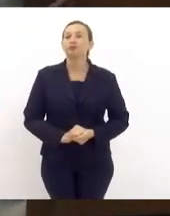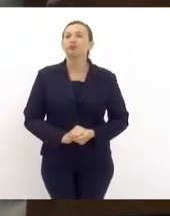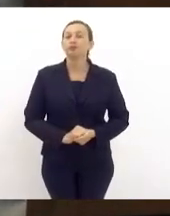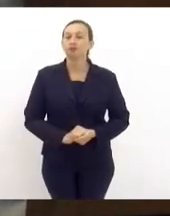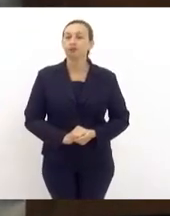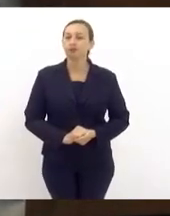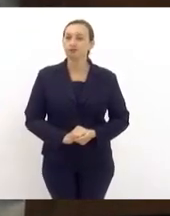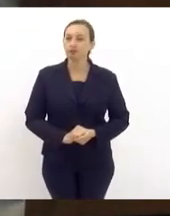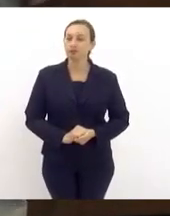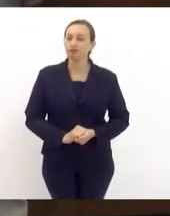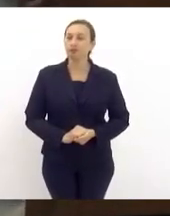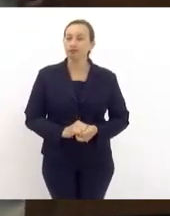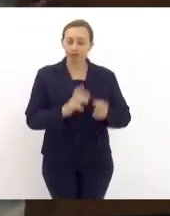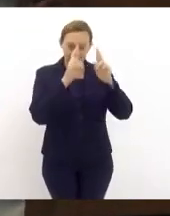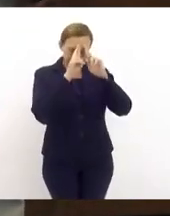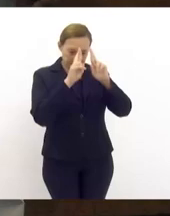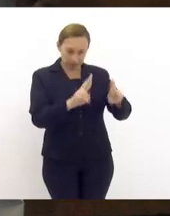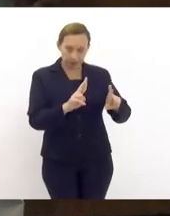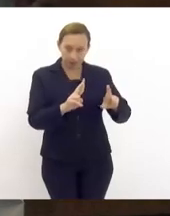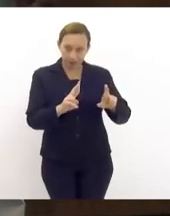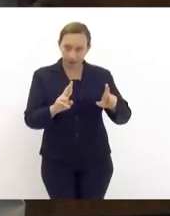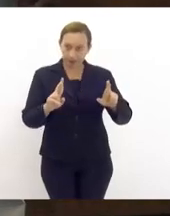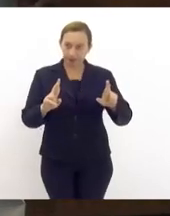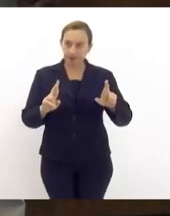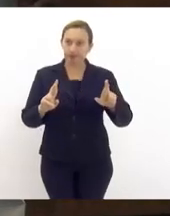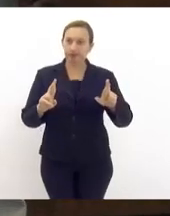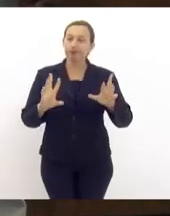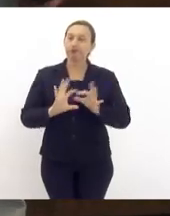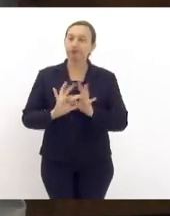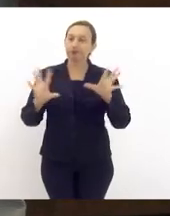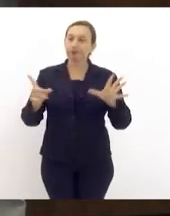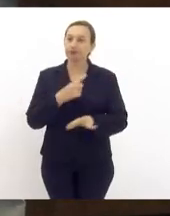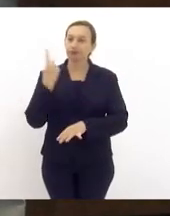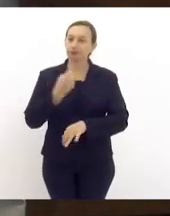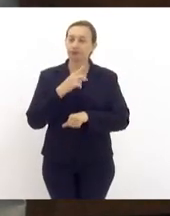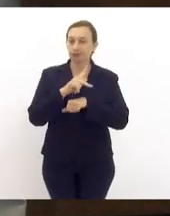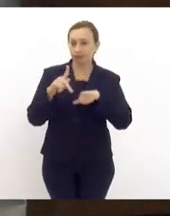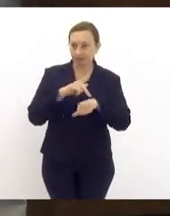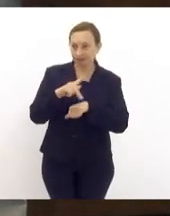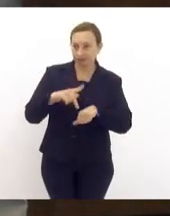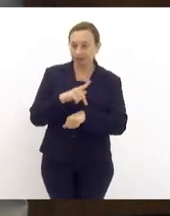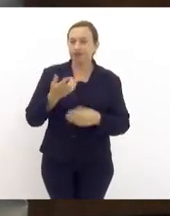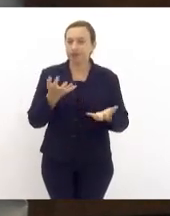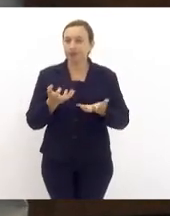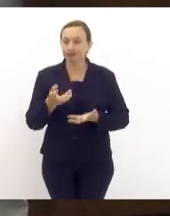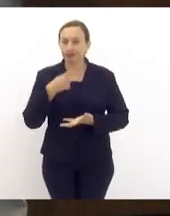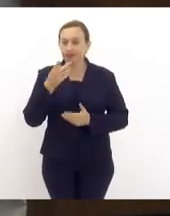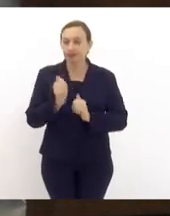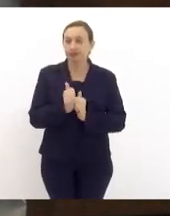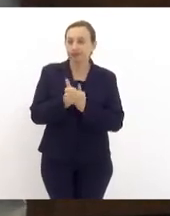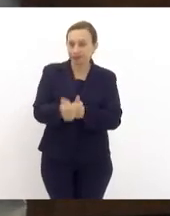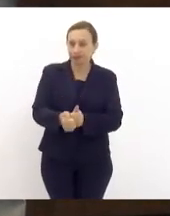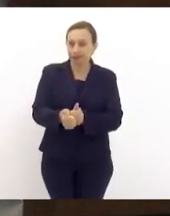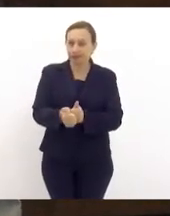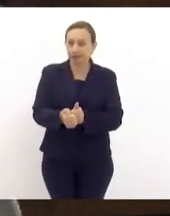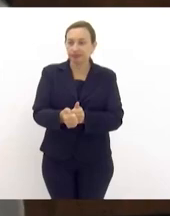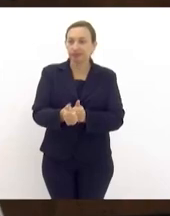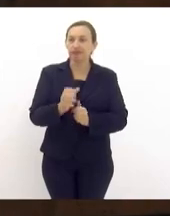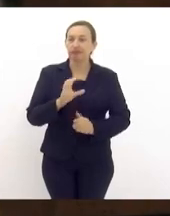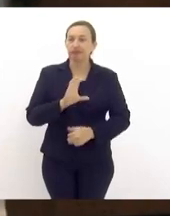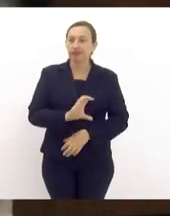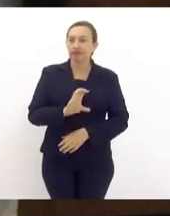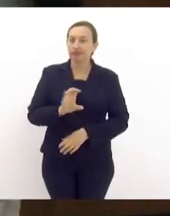assim, respeitando o estado laico do nosso país. E quero dizer que eu acompanho o parecer do